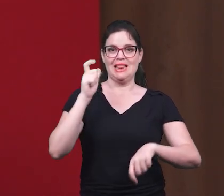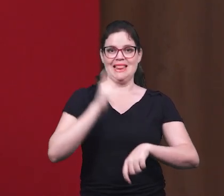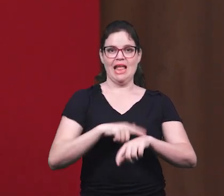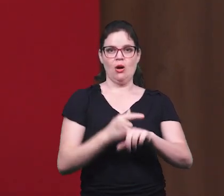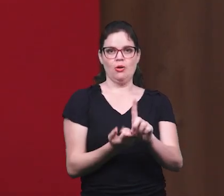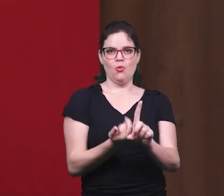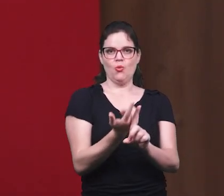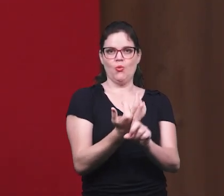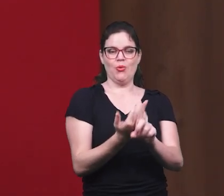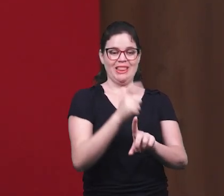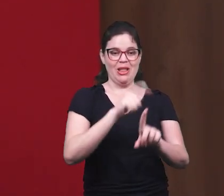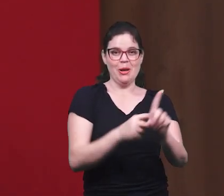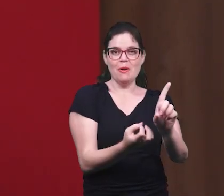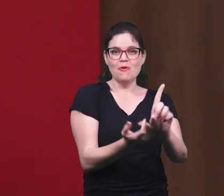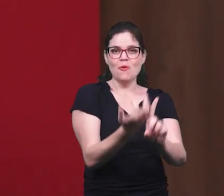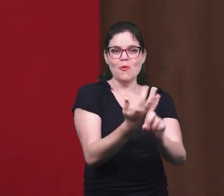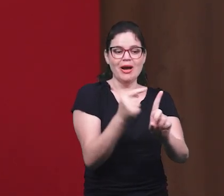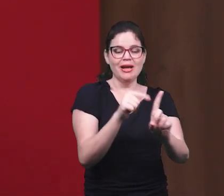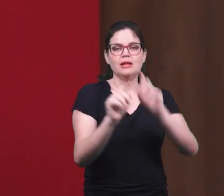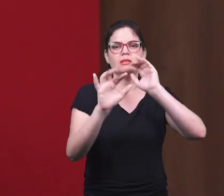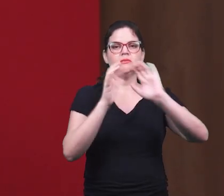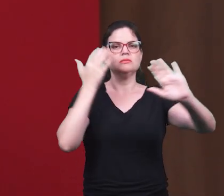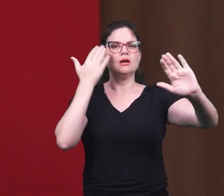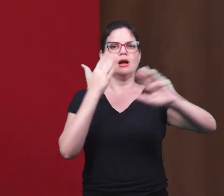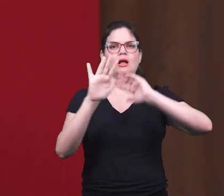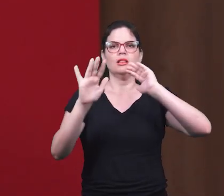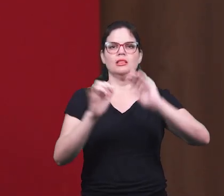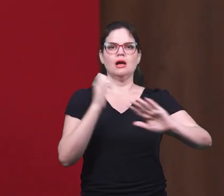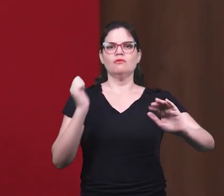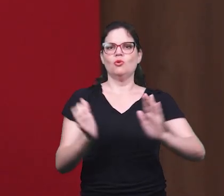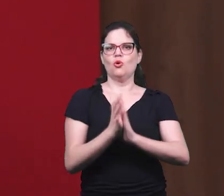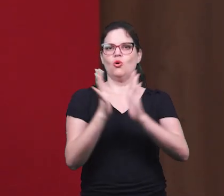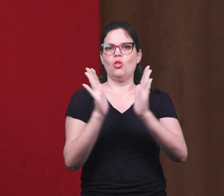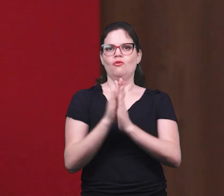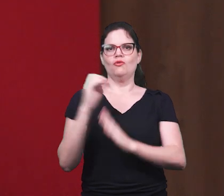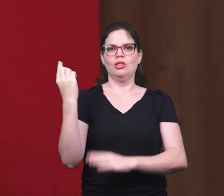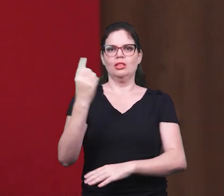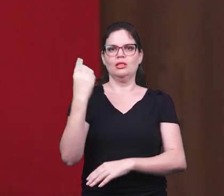queimado vivo, ele estava sendo queimado, ele cantava um hino de Davi,